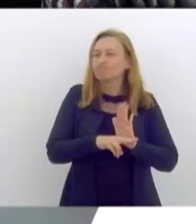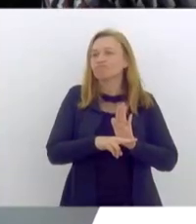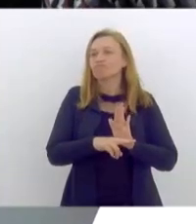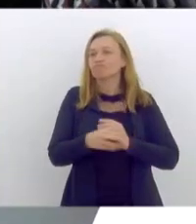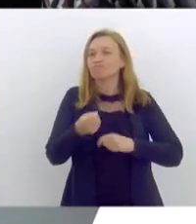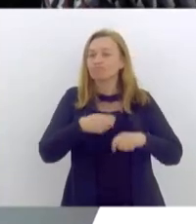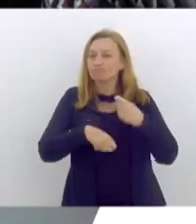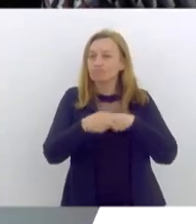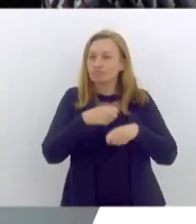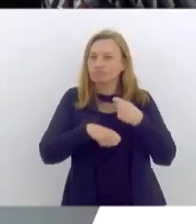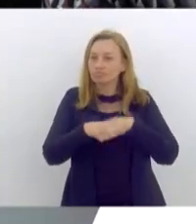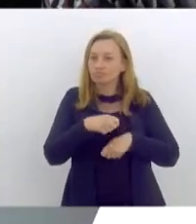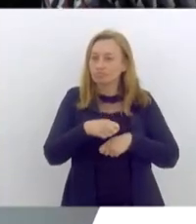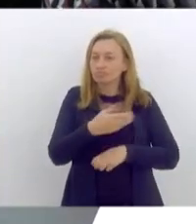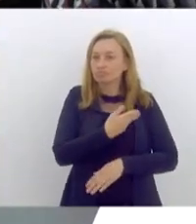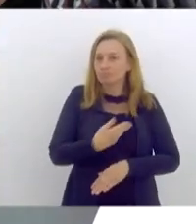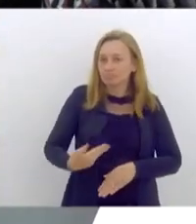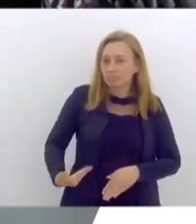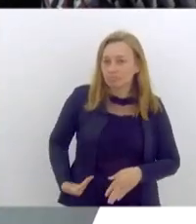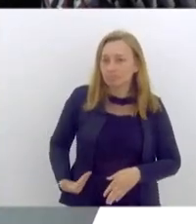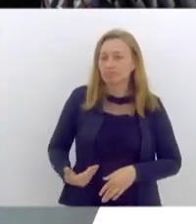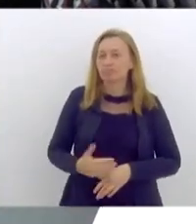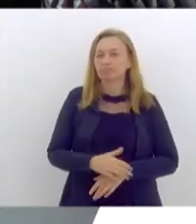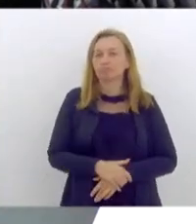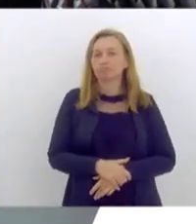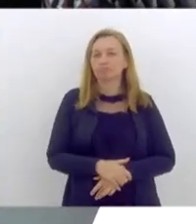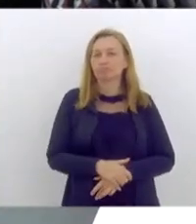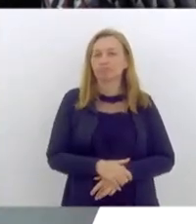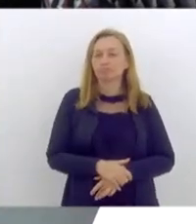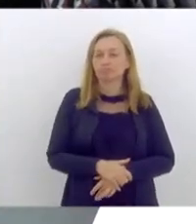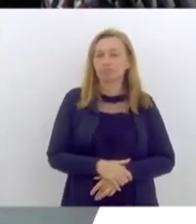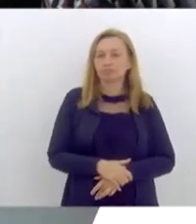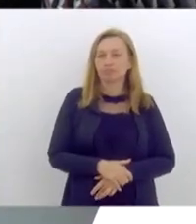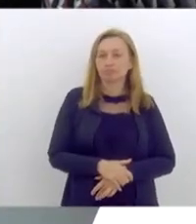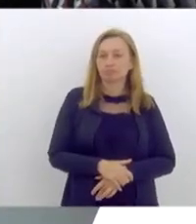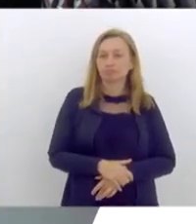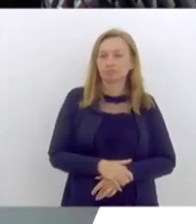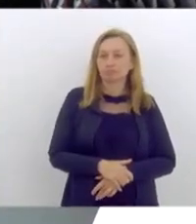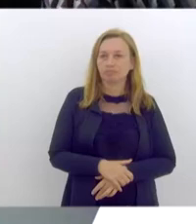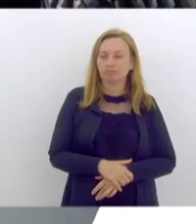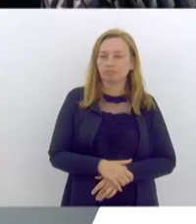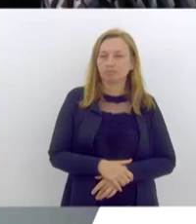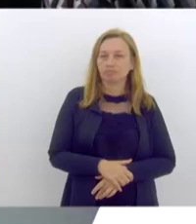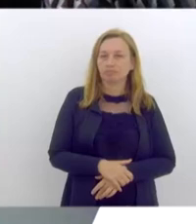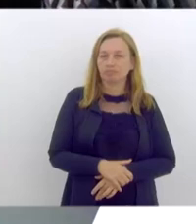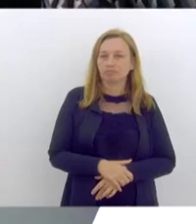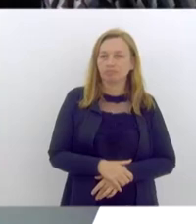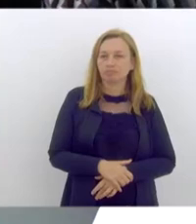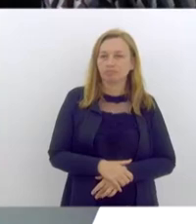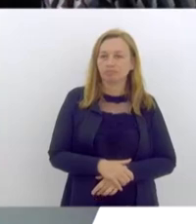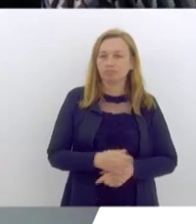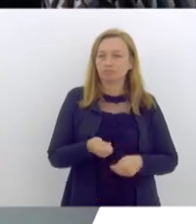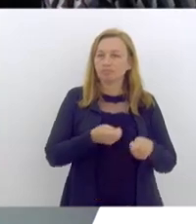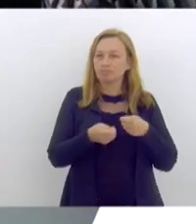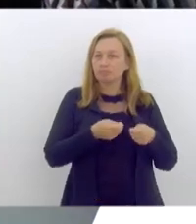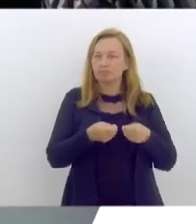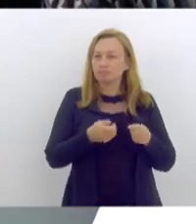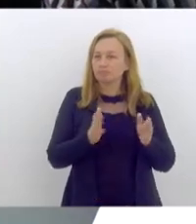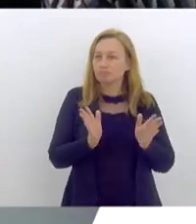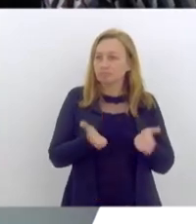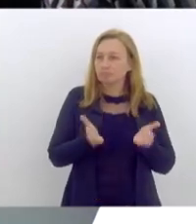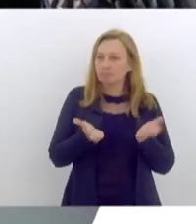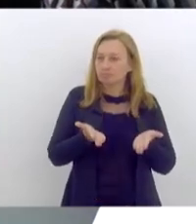a administração pública um rito pesado né um Rigor nos controles agora